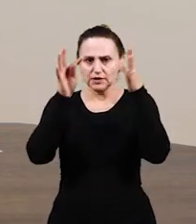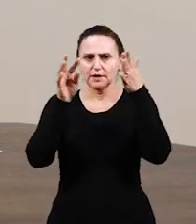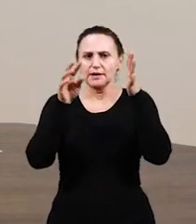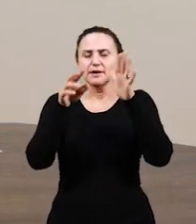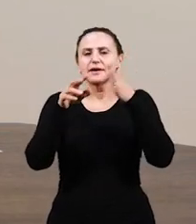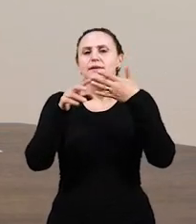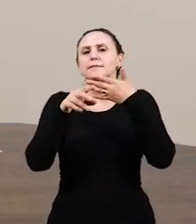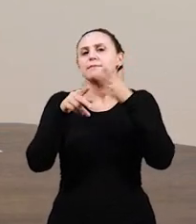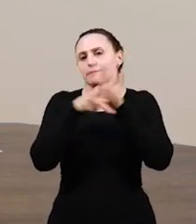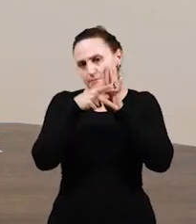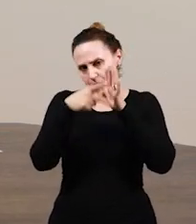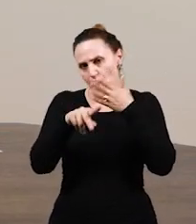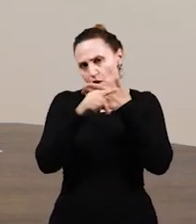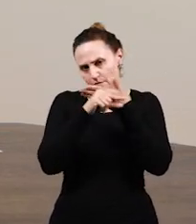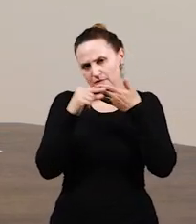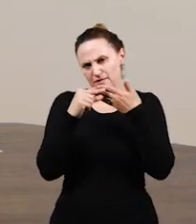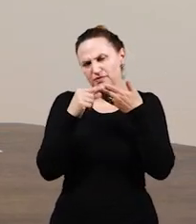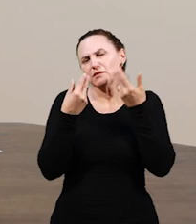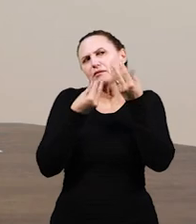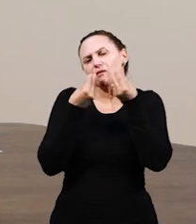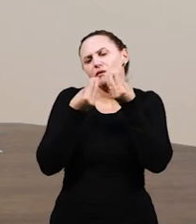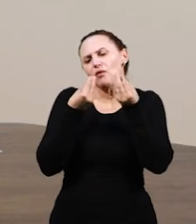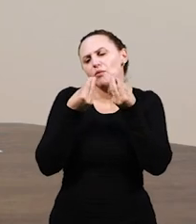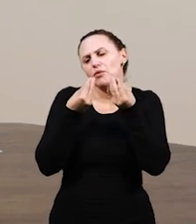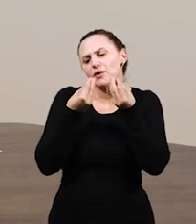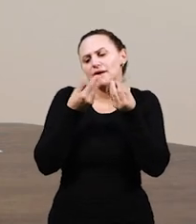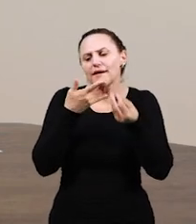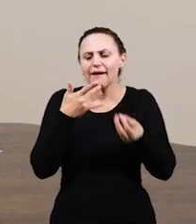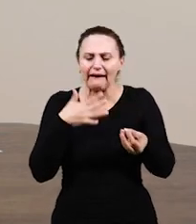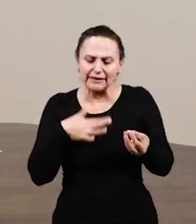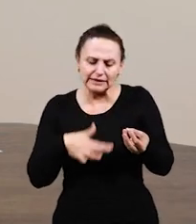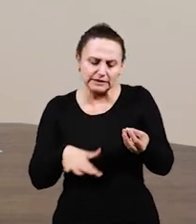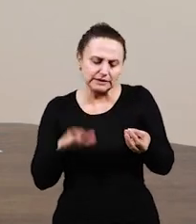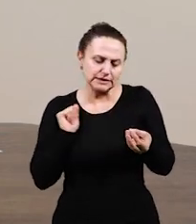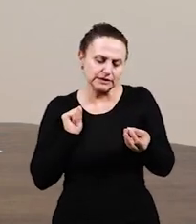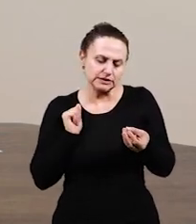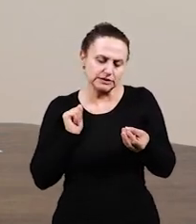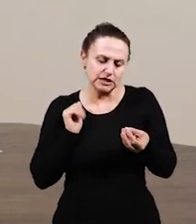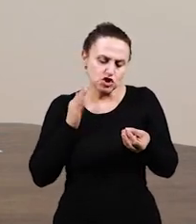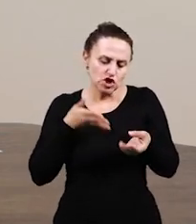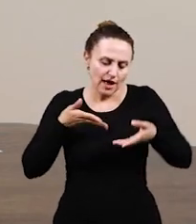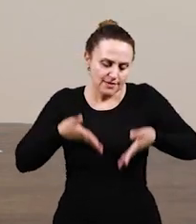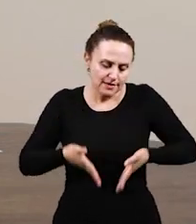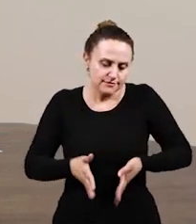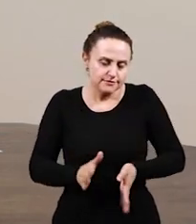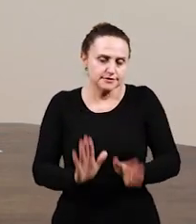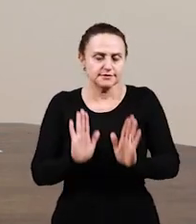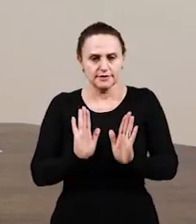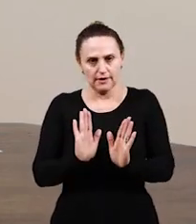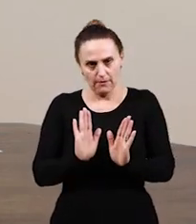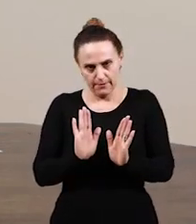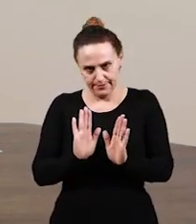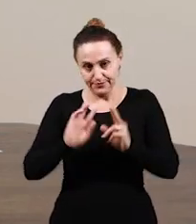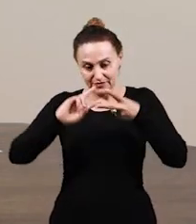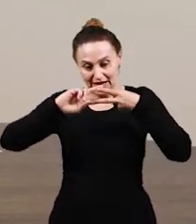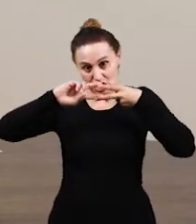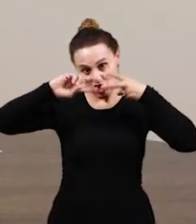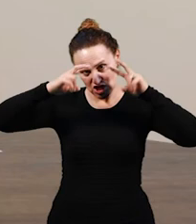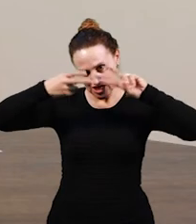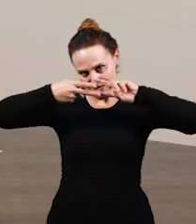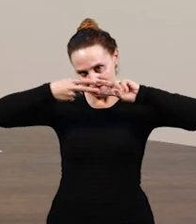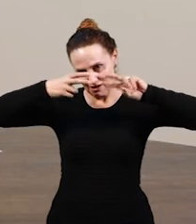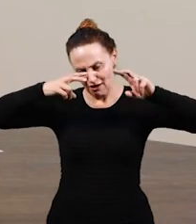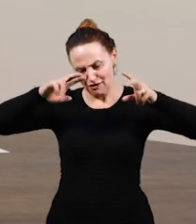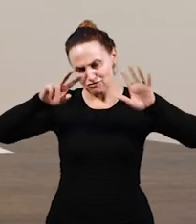criança desenvolve a linguagem né É porque ela já nasceu para determinada geneticamente nessa